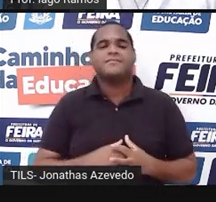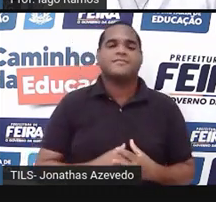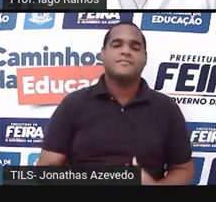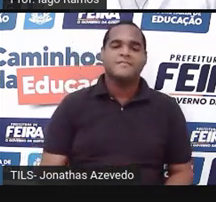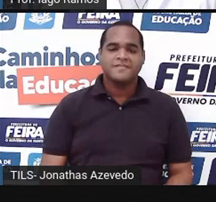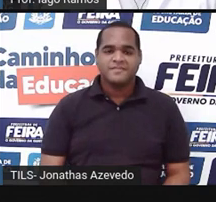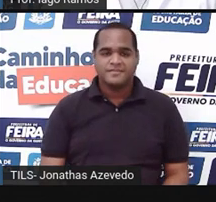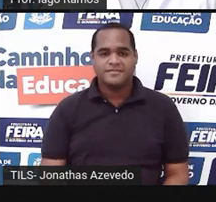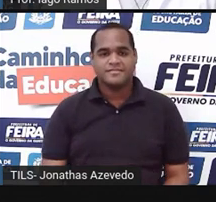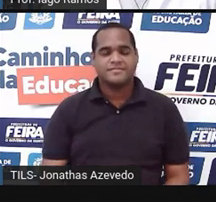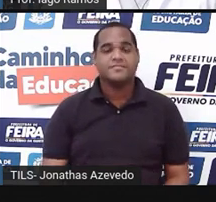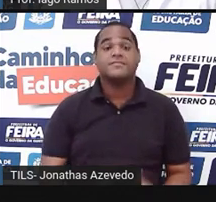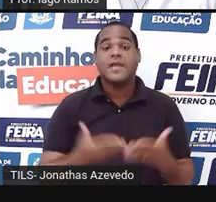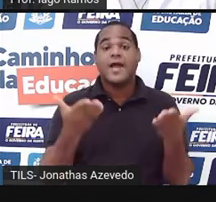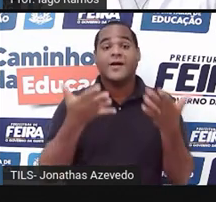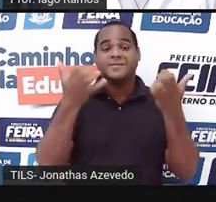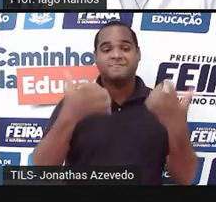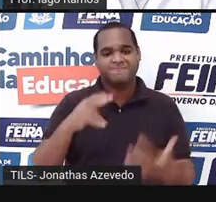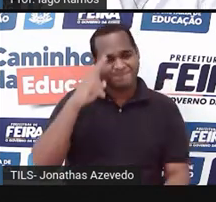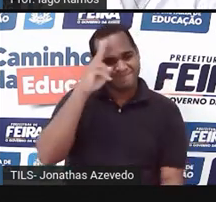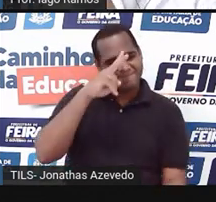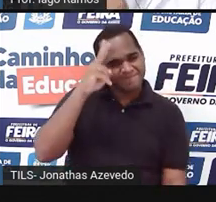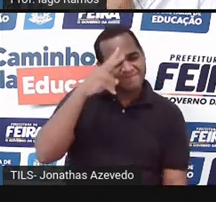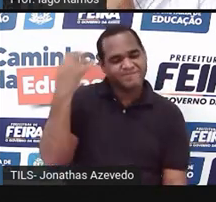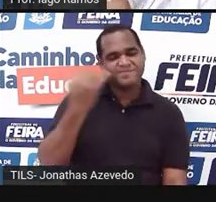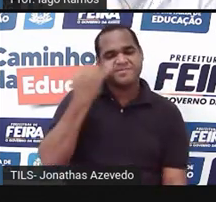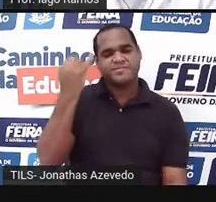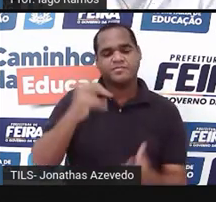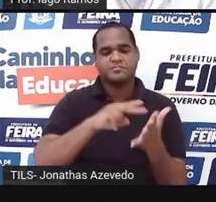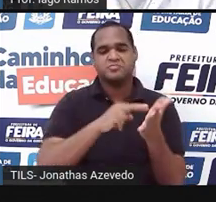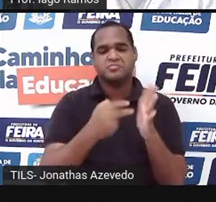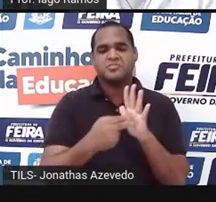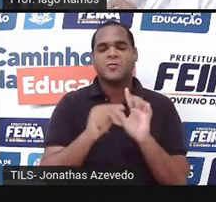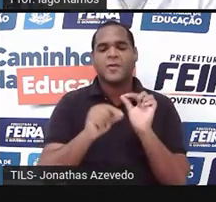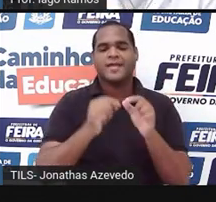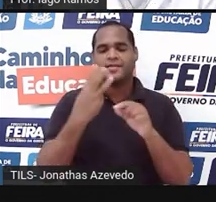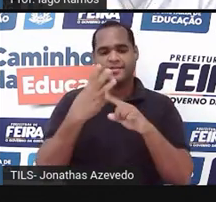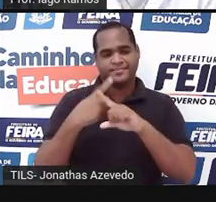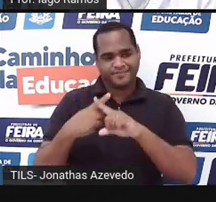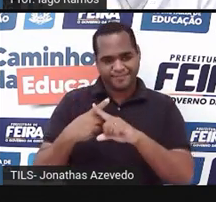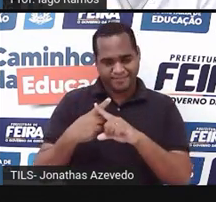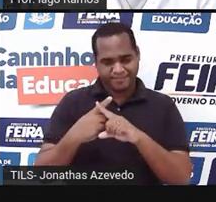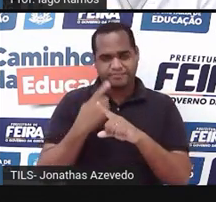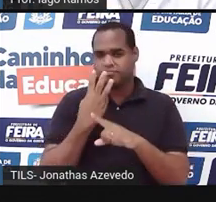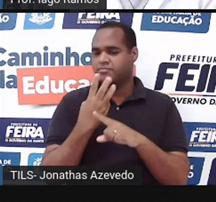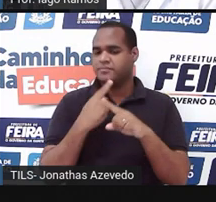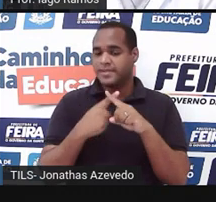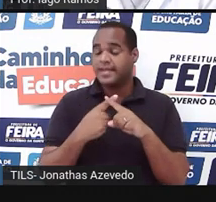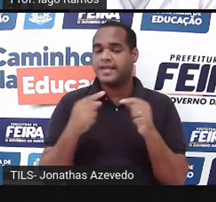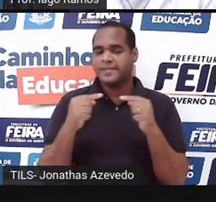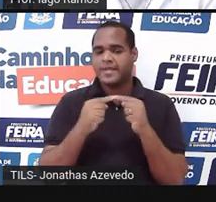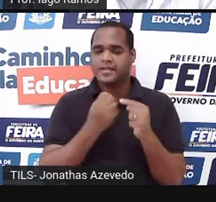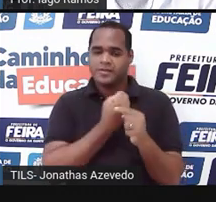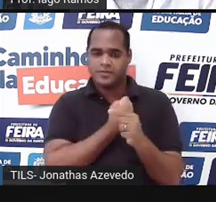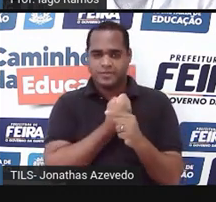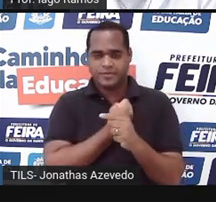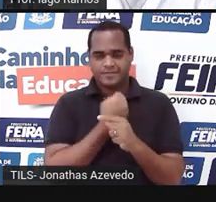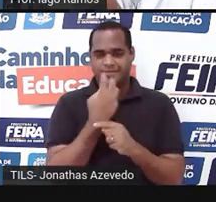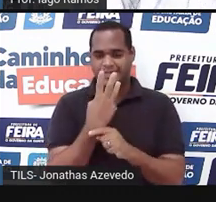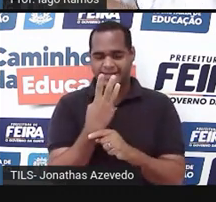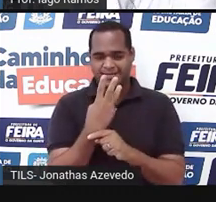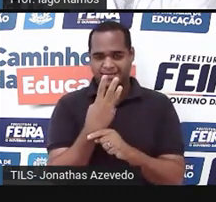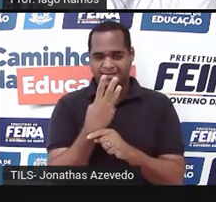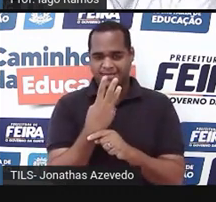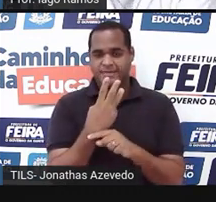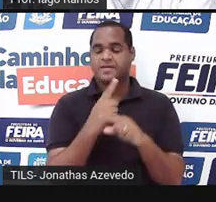é bom agora a gente precisa lembrar Qual é o significado de 3 x 3 x é o número 3